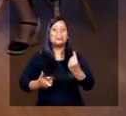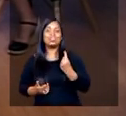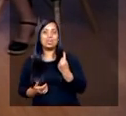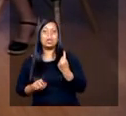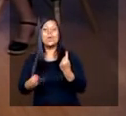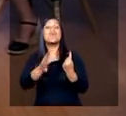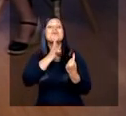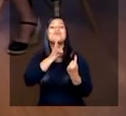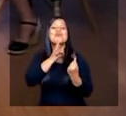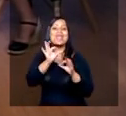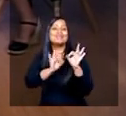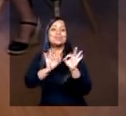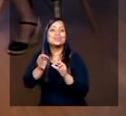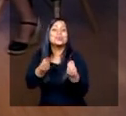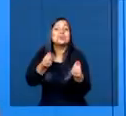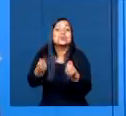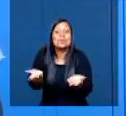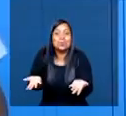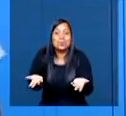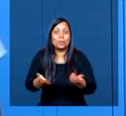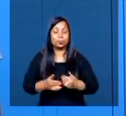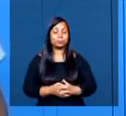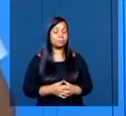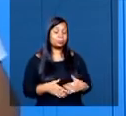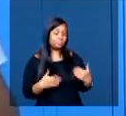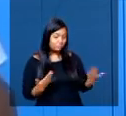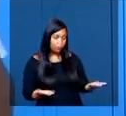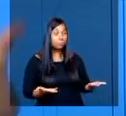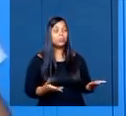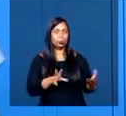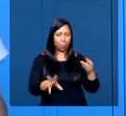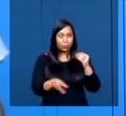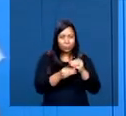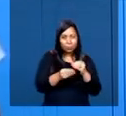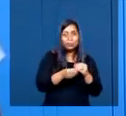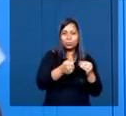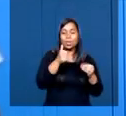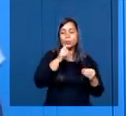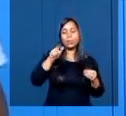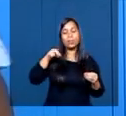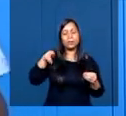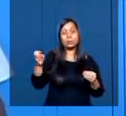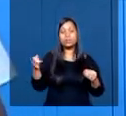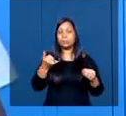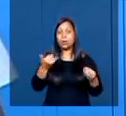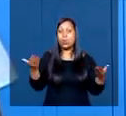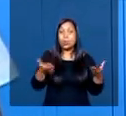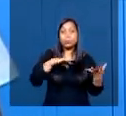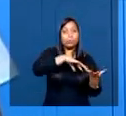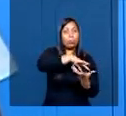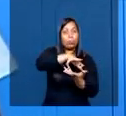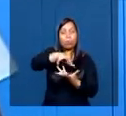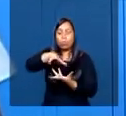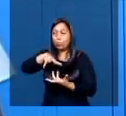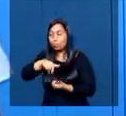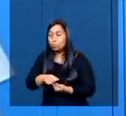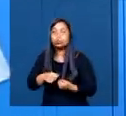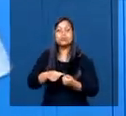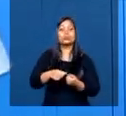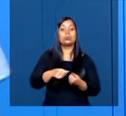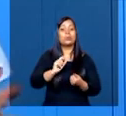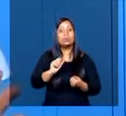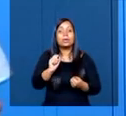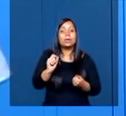vocês? Tá. Só complementando um pouquinho o que a Aline falou, hoje o mundo inteiro está fazendo essa prevenção